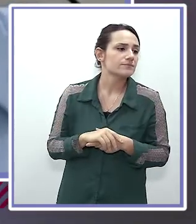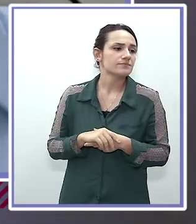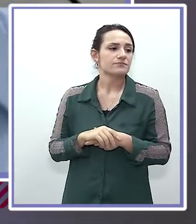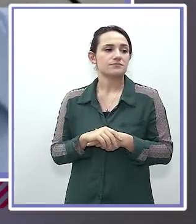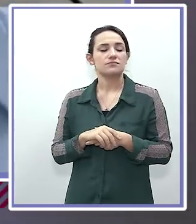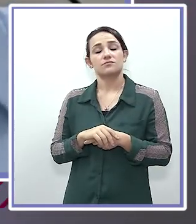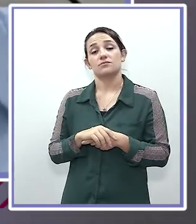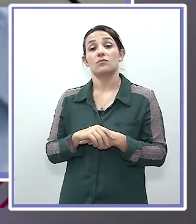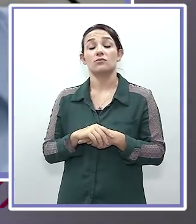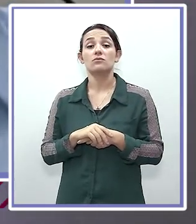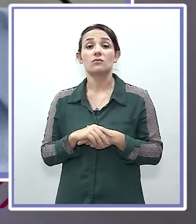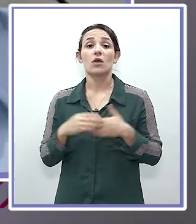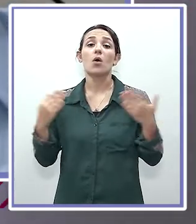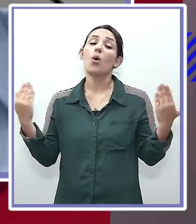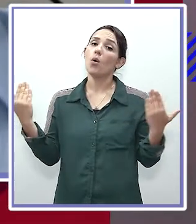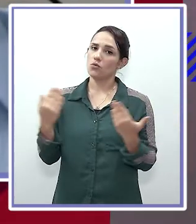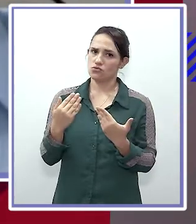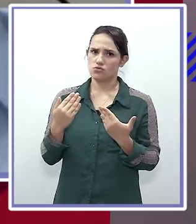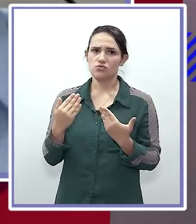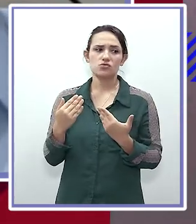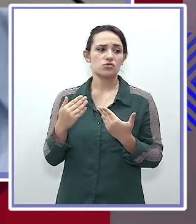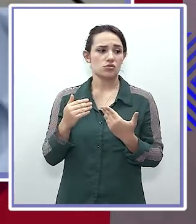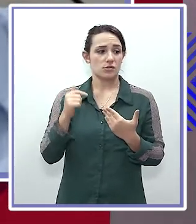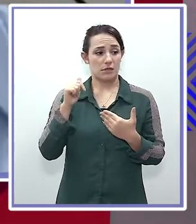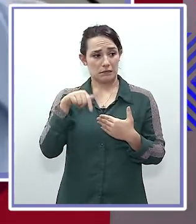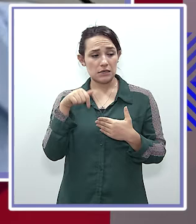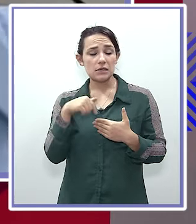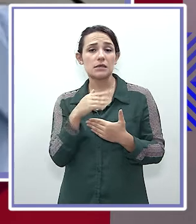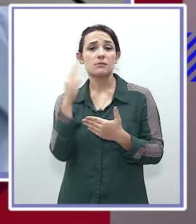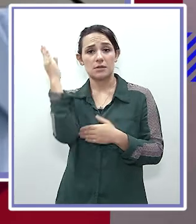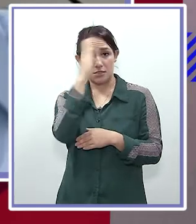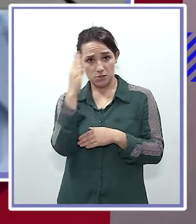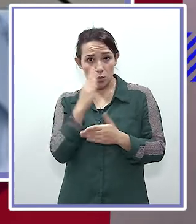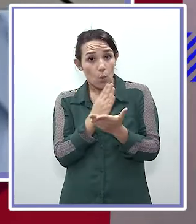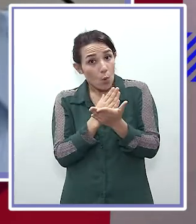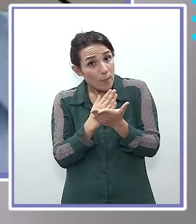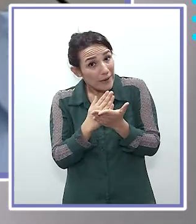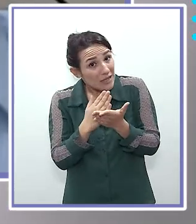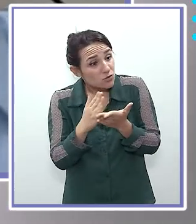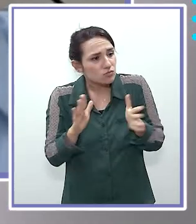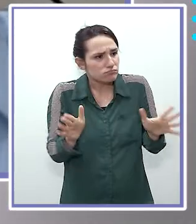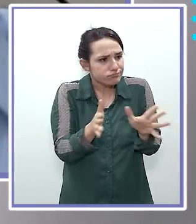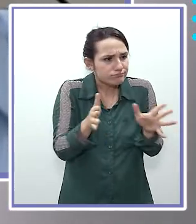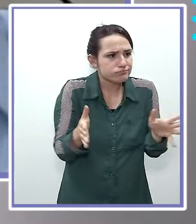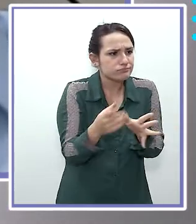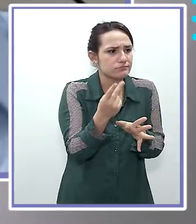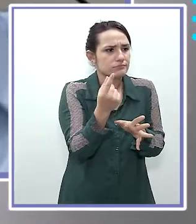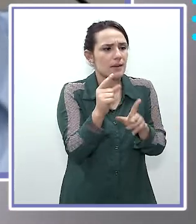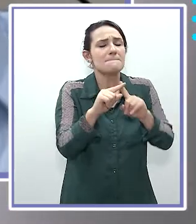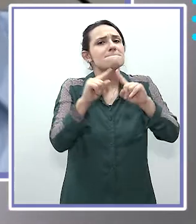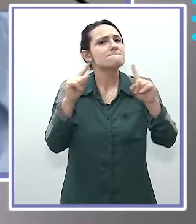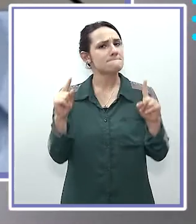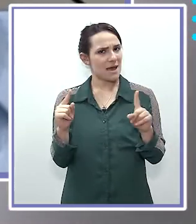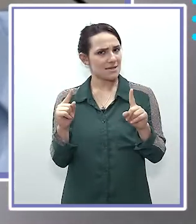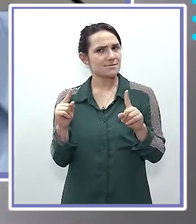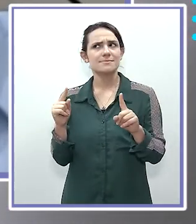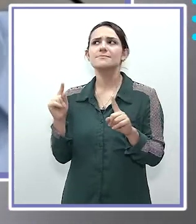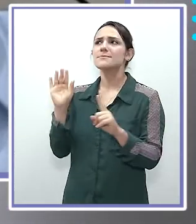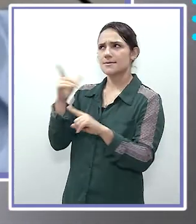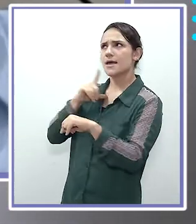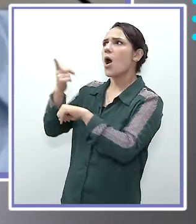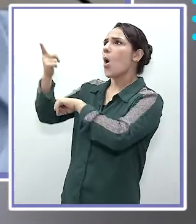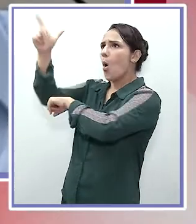está investindo bastante, mas outros países já começaram há muito mais tempo. Então, essa diversificação é importante